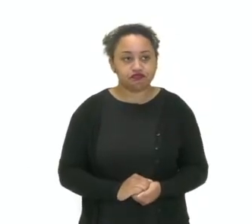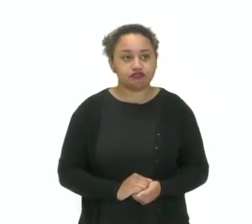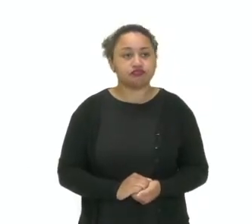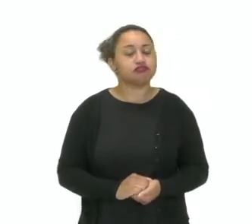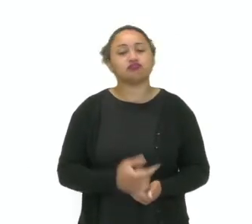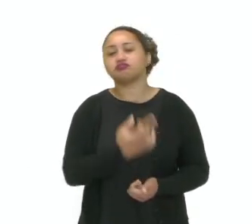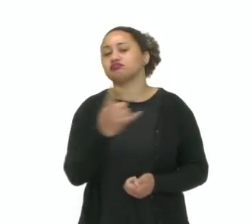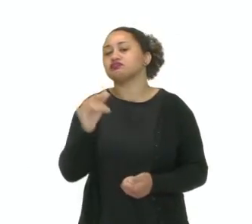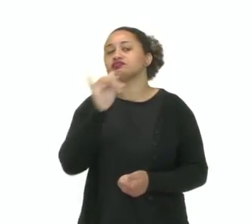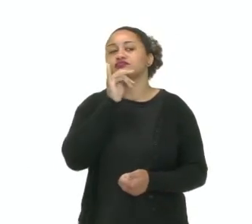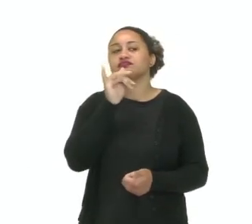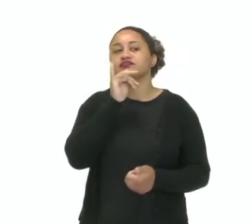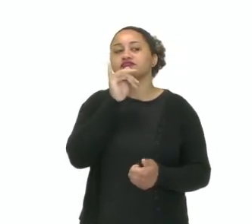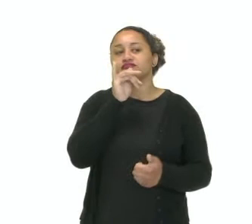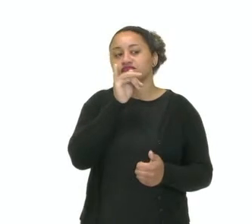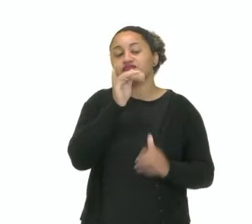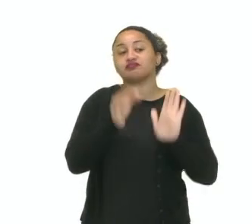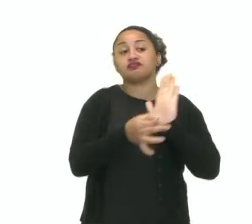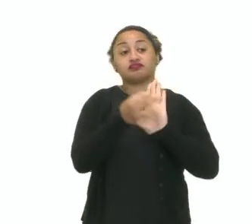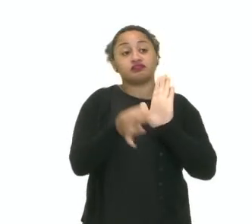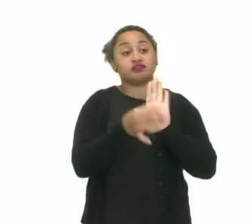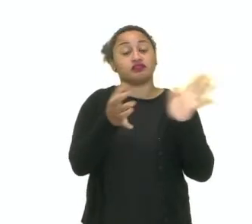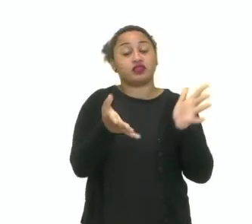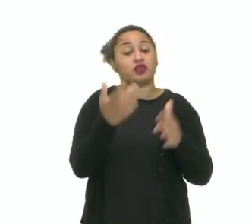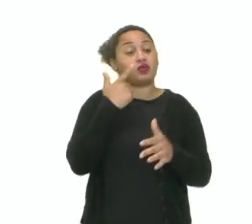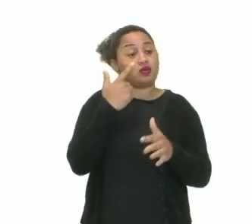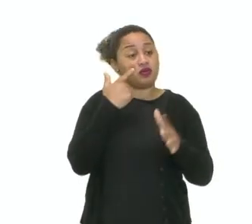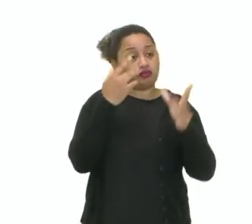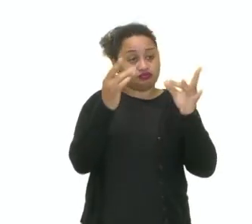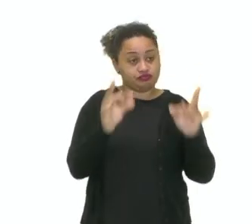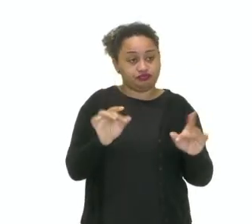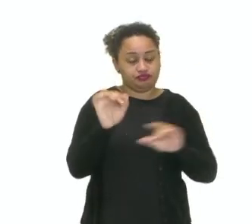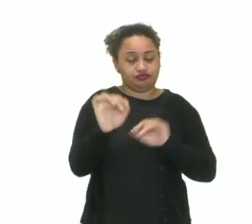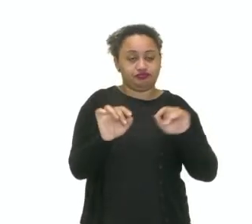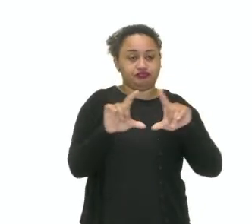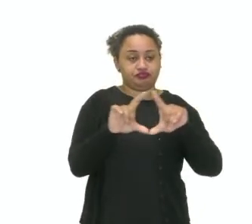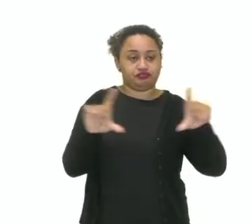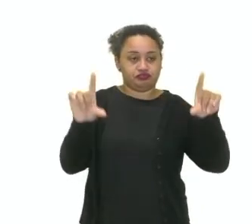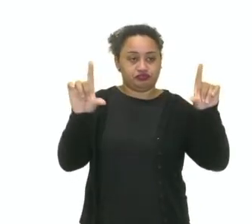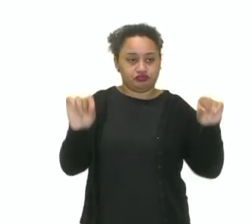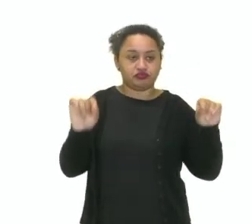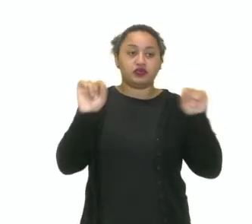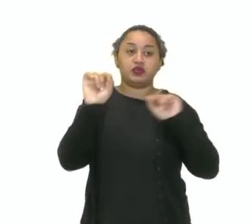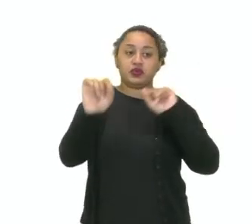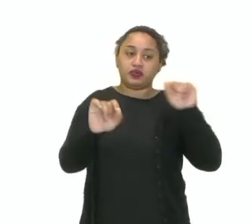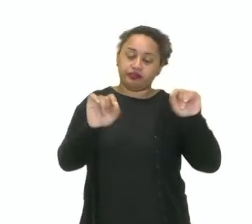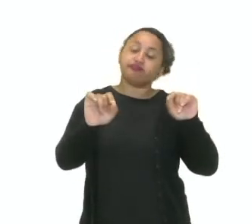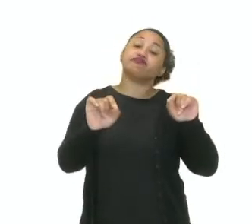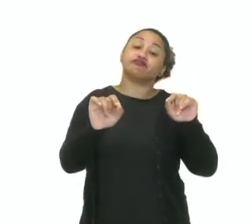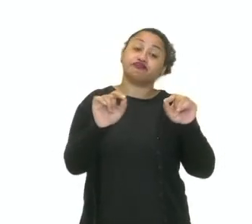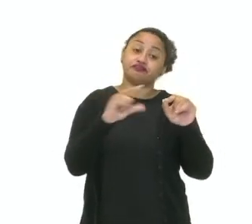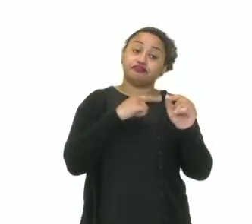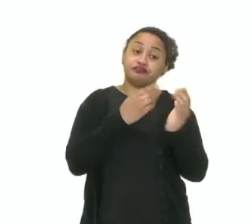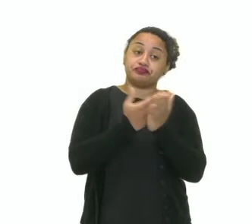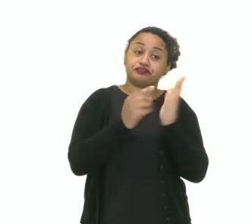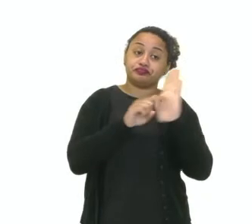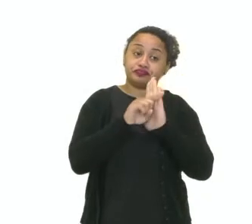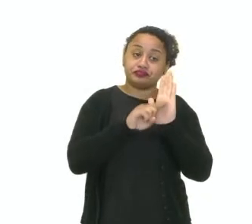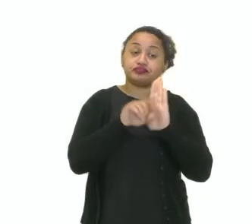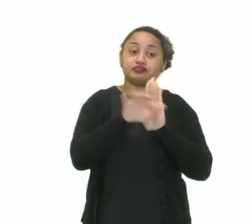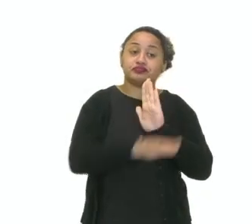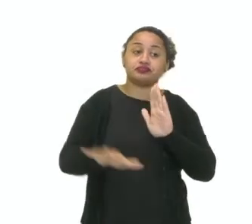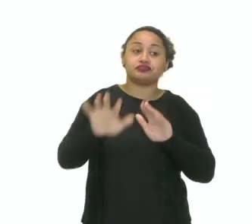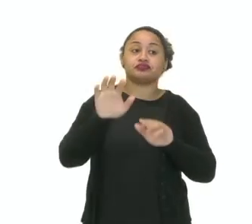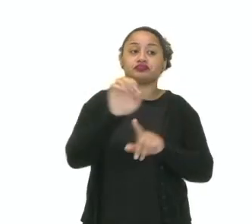Outro exemplo de argumento, vamos dar uma olhada aqui então no detalhe. Nesse trecho, segundo o estudo Panorama Social da